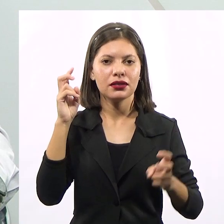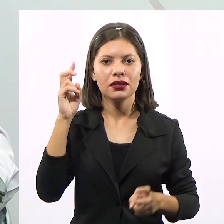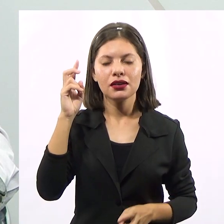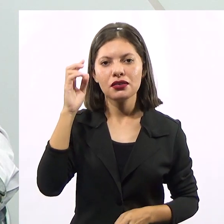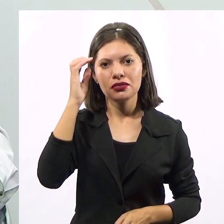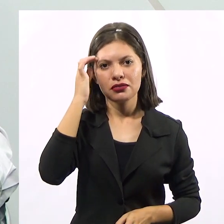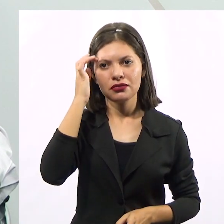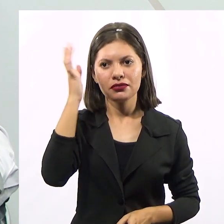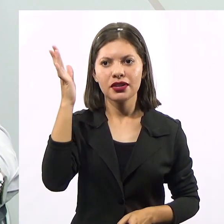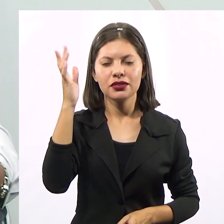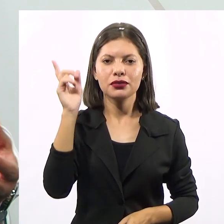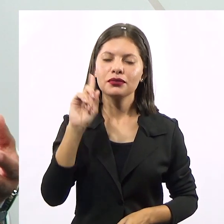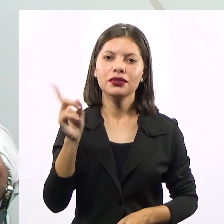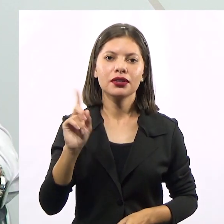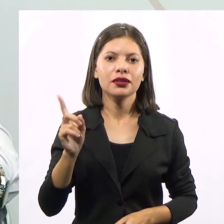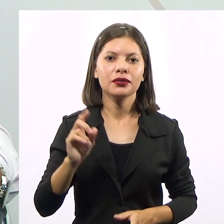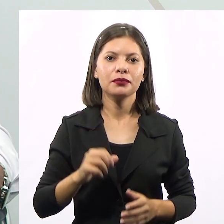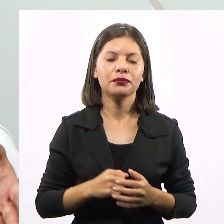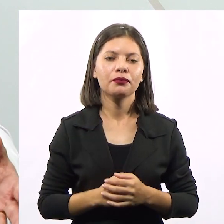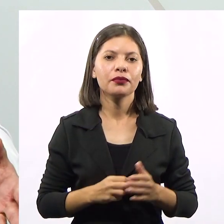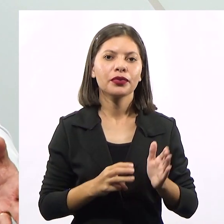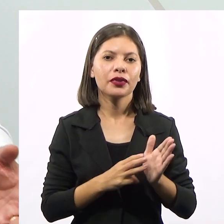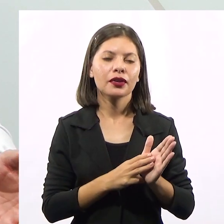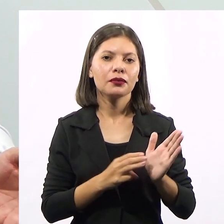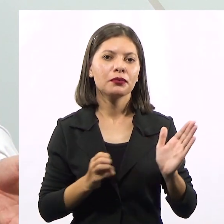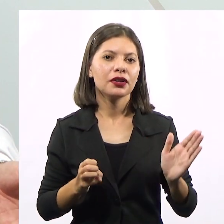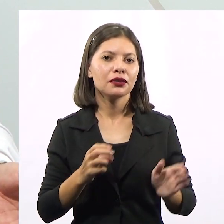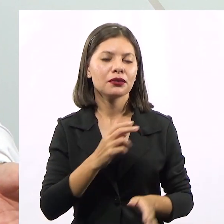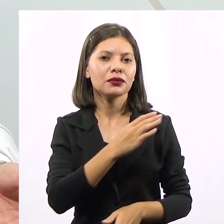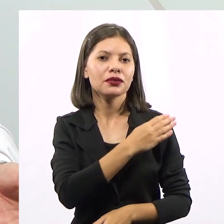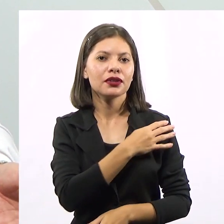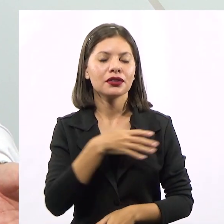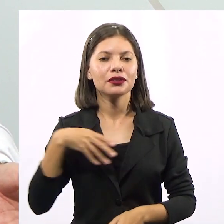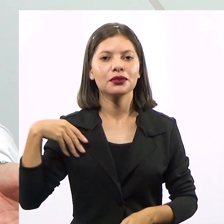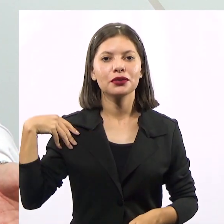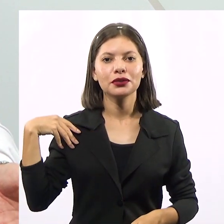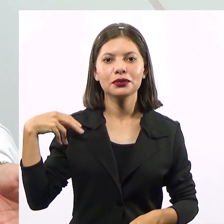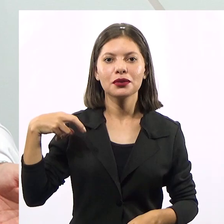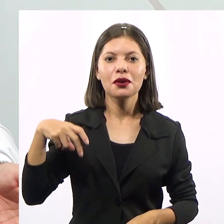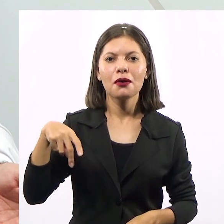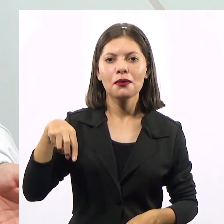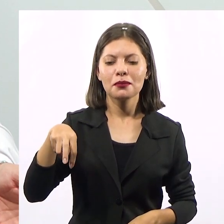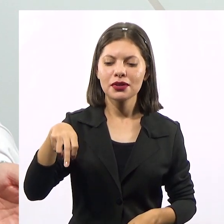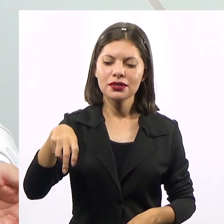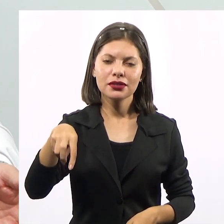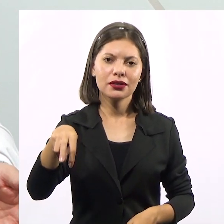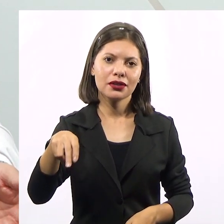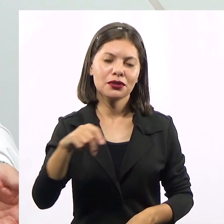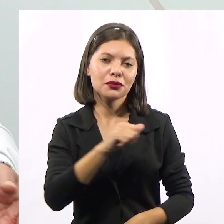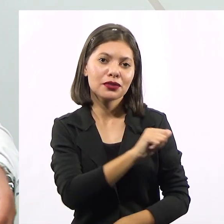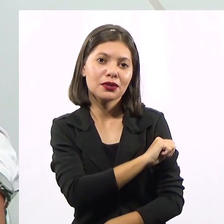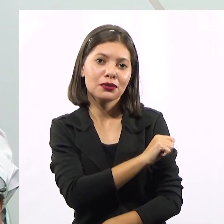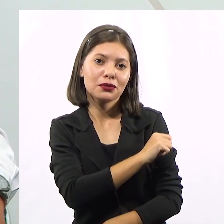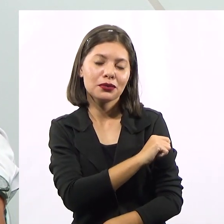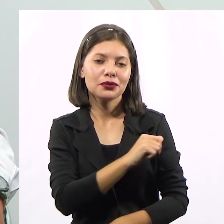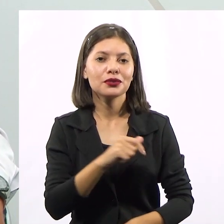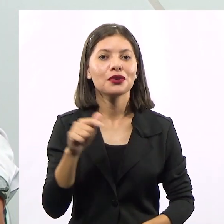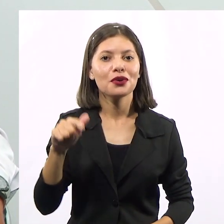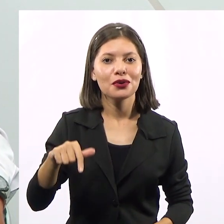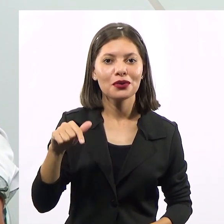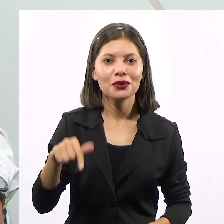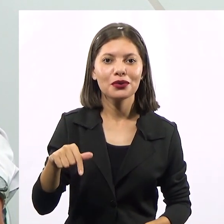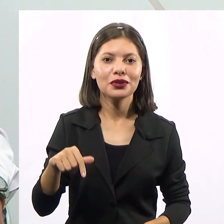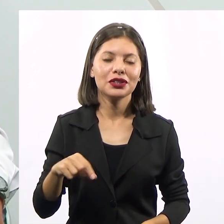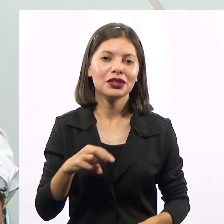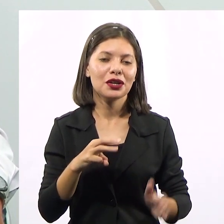tanto difícil. Se tinha um método lá do Aristóteles passeando com os alunos pelo pátio da